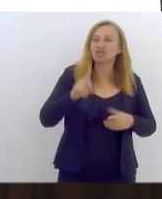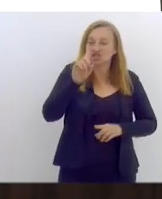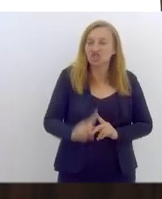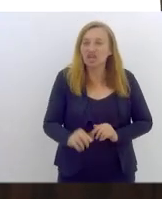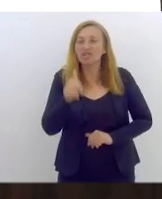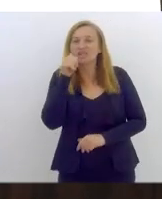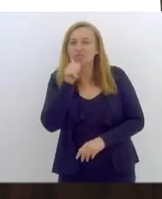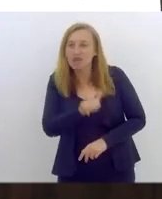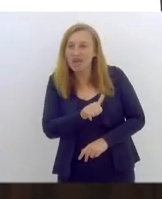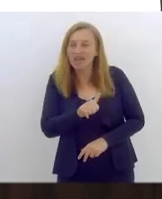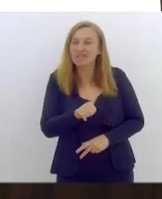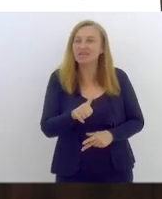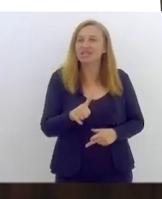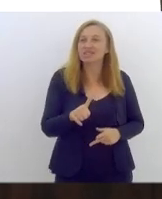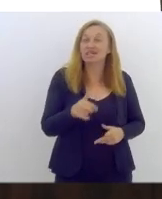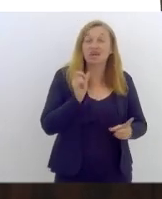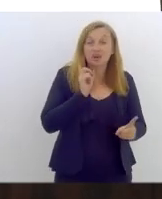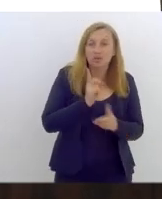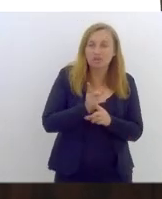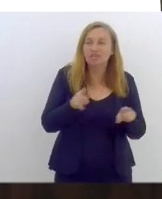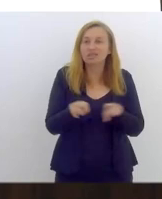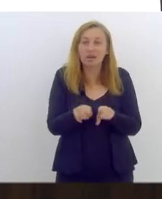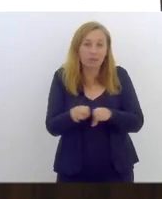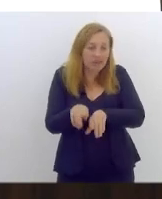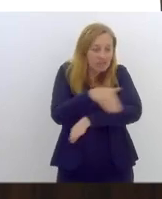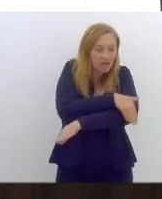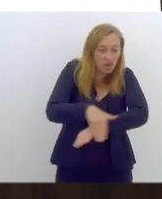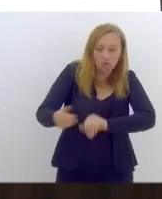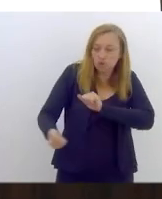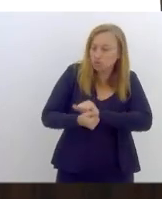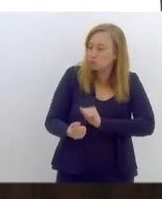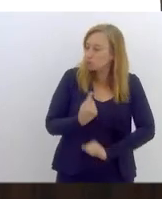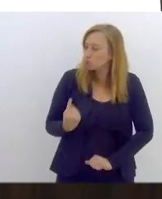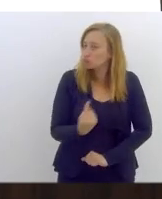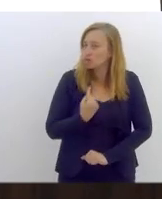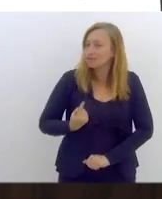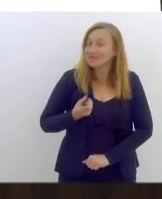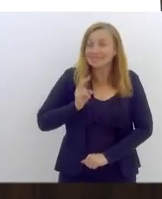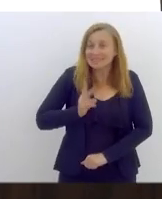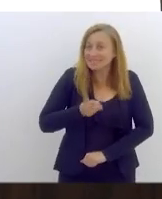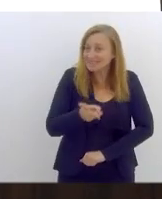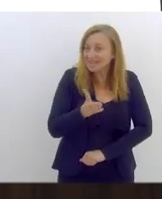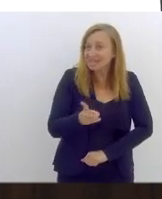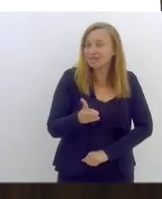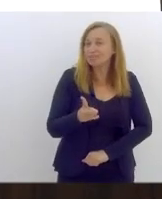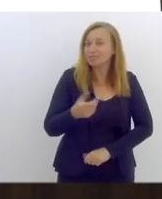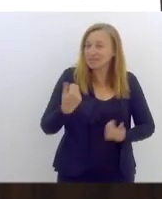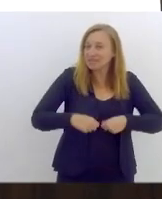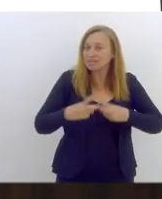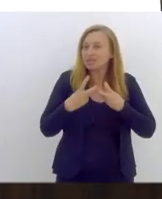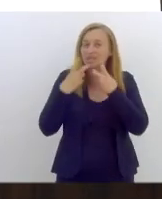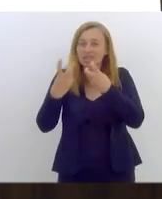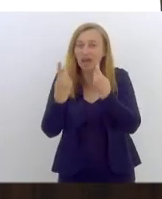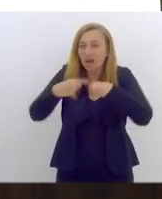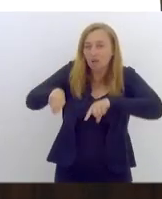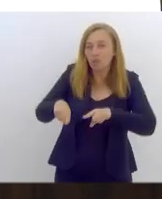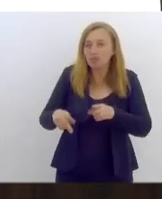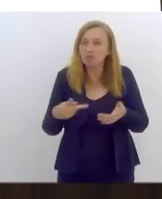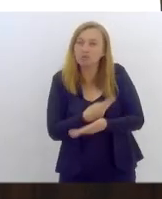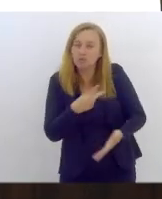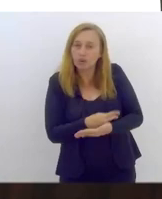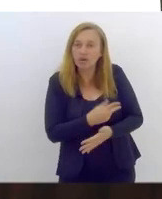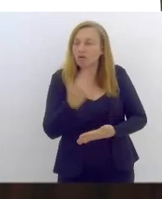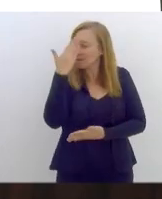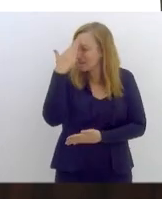das mulheres, é encontrada nas ruas com a gente, a cada momento que a gente tem que gritar contra uma injustiça. Então,